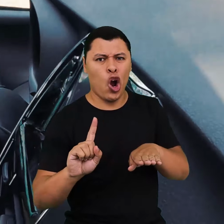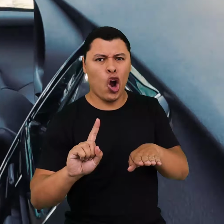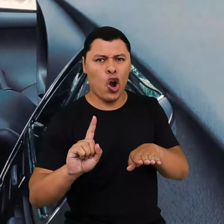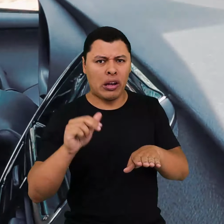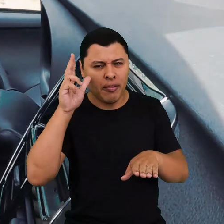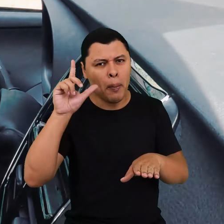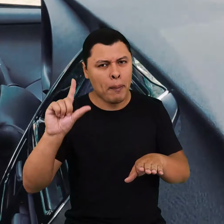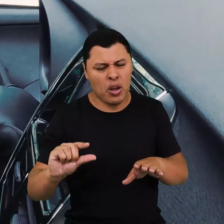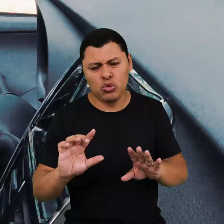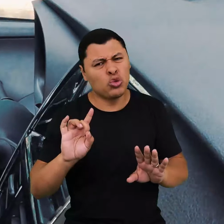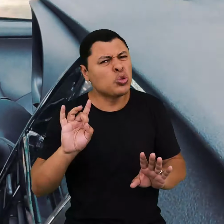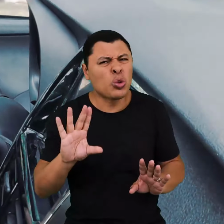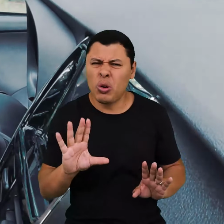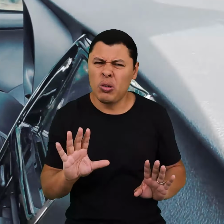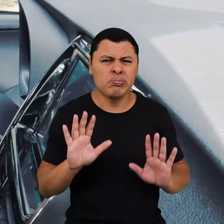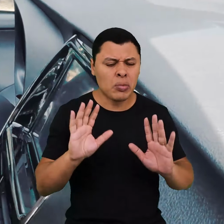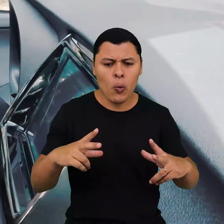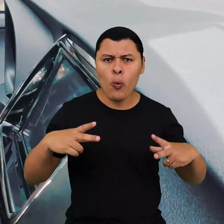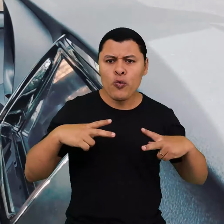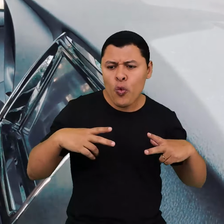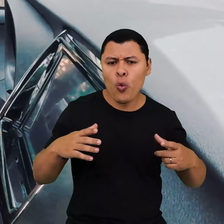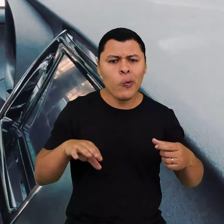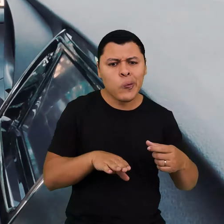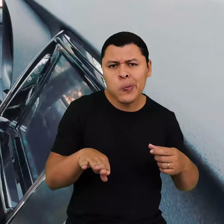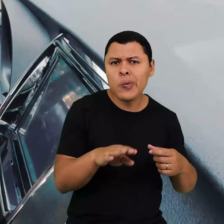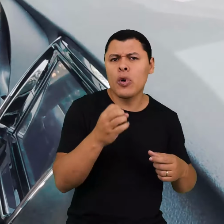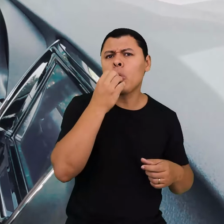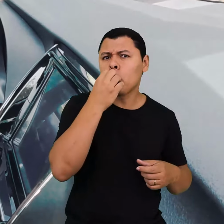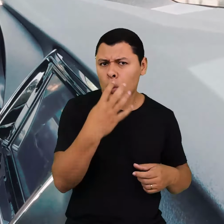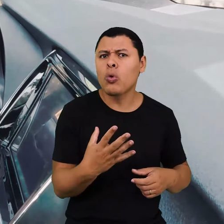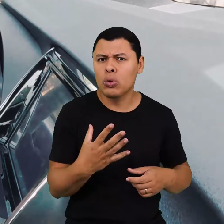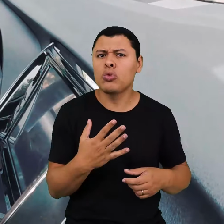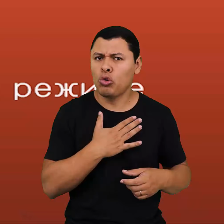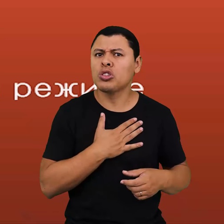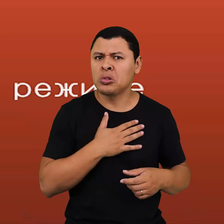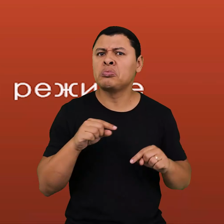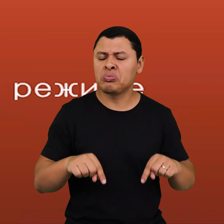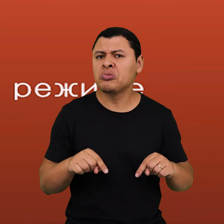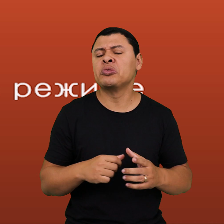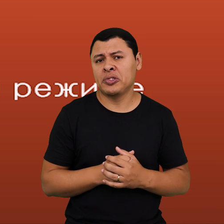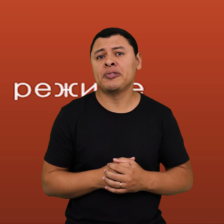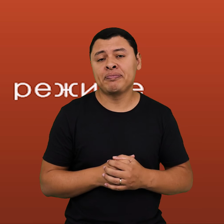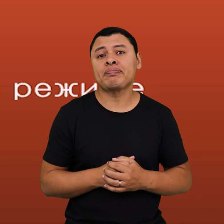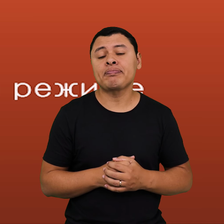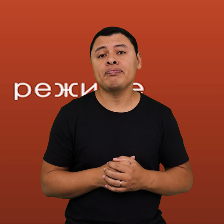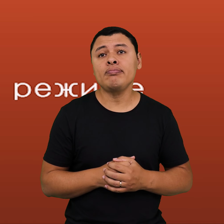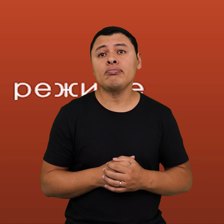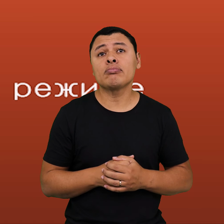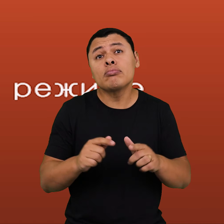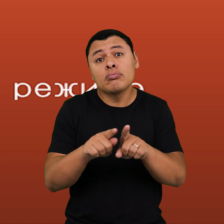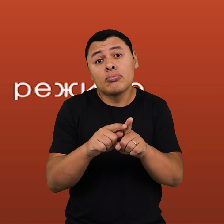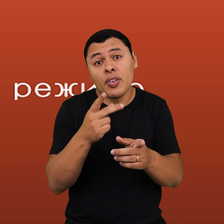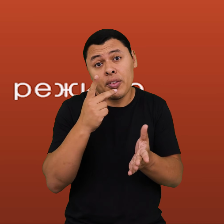de resto, incluindo parte de conforto e de rodagem, é um veículo muito competente, né? E na verdade, assim, indo